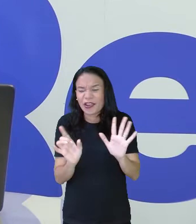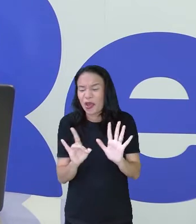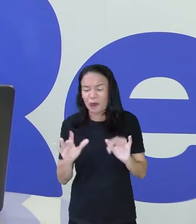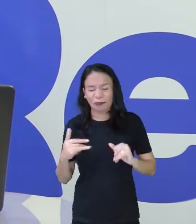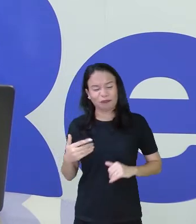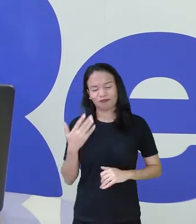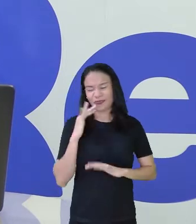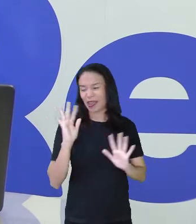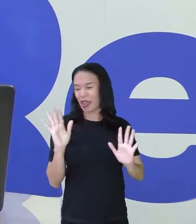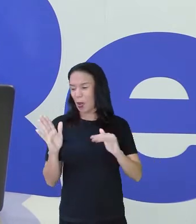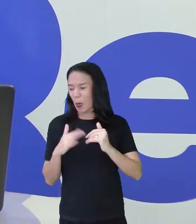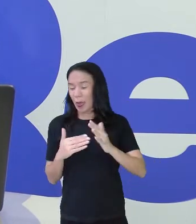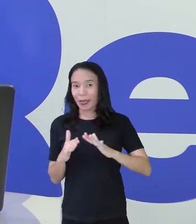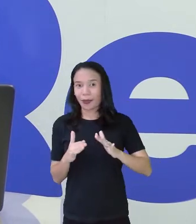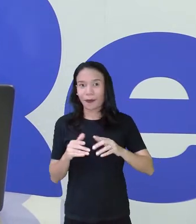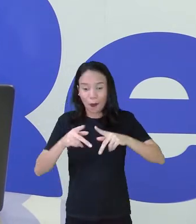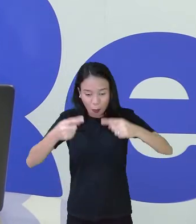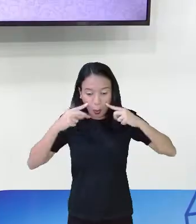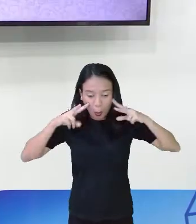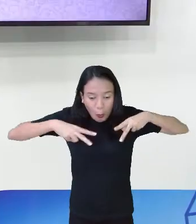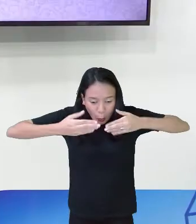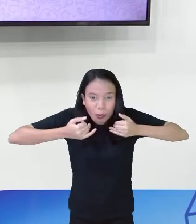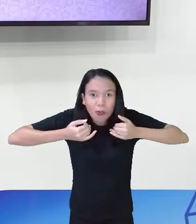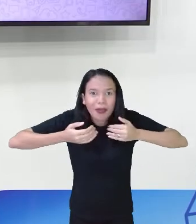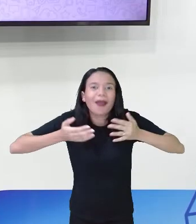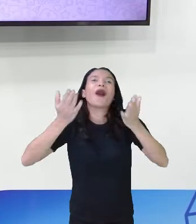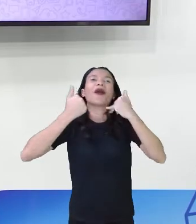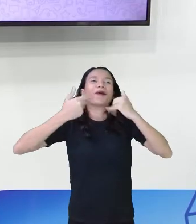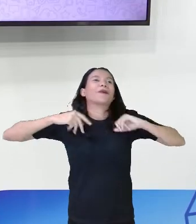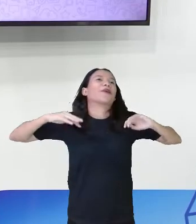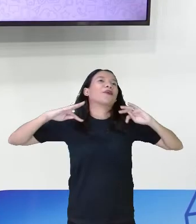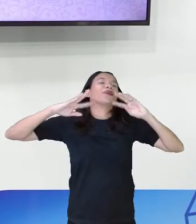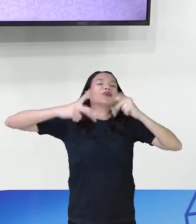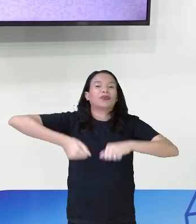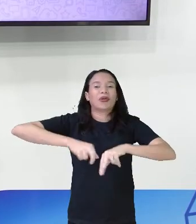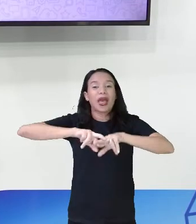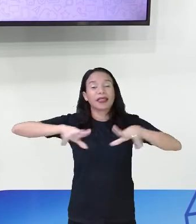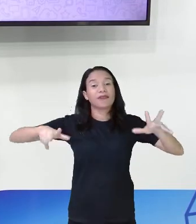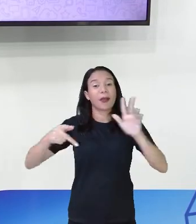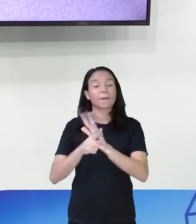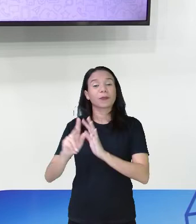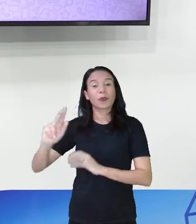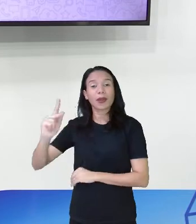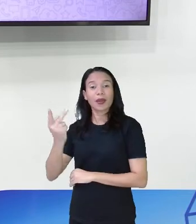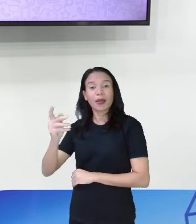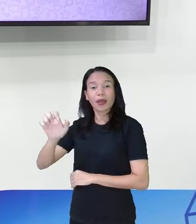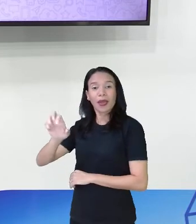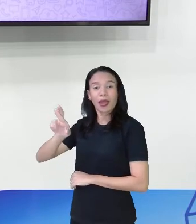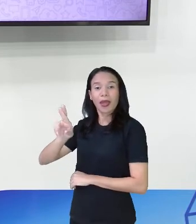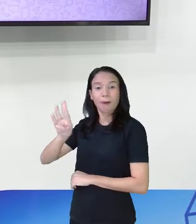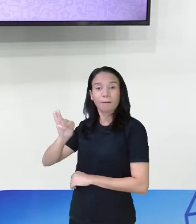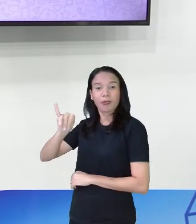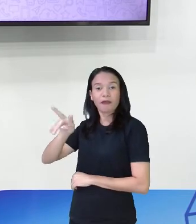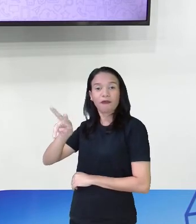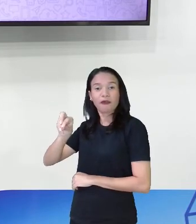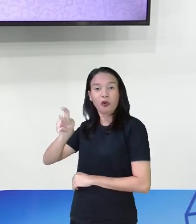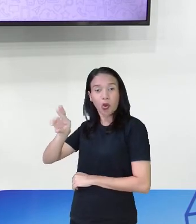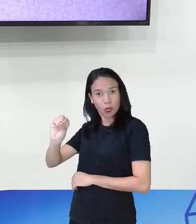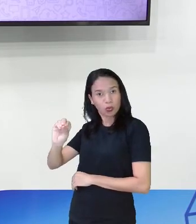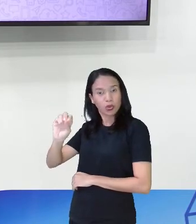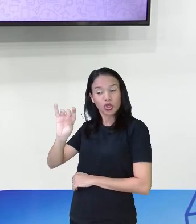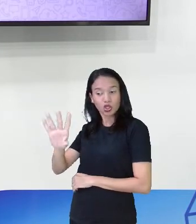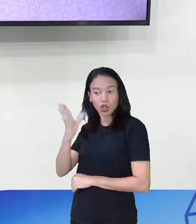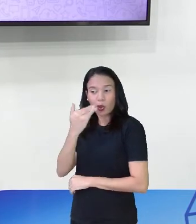né? Como a gente diz, né, professora? Botou na frente, ele está comendo. Diferente dos herbívoros, que são muito fitness, como uma pessoa que eu